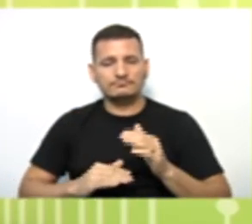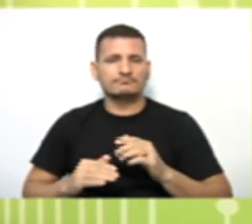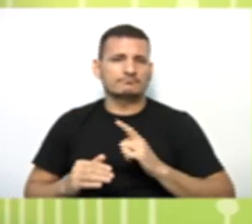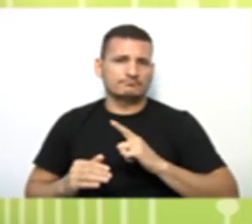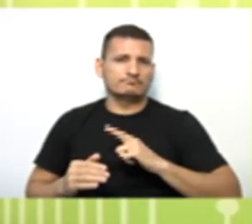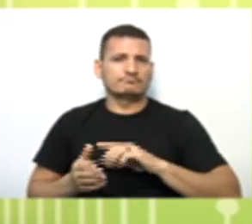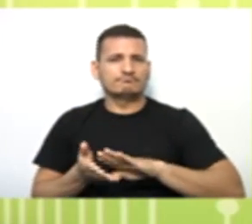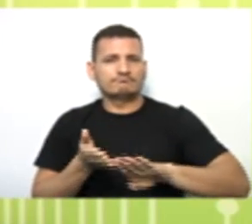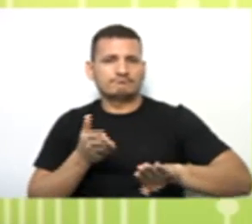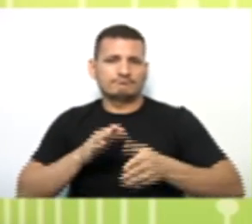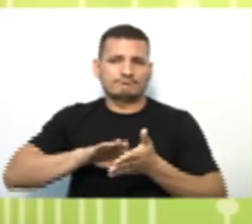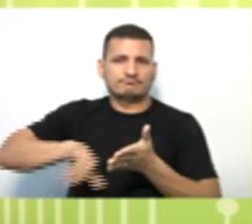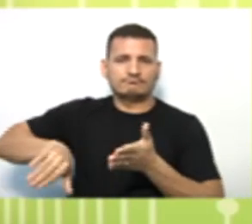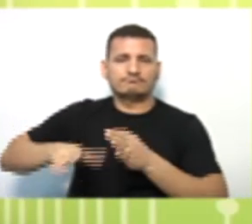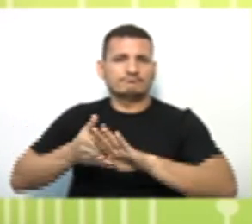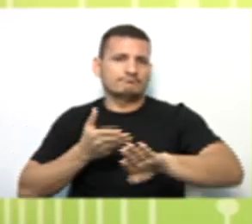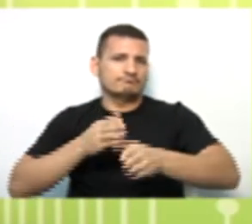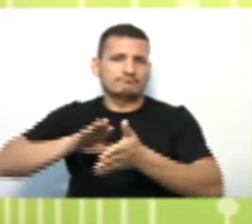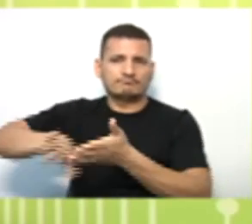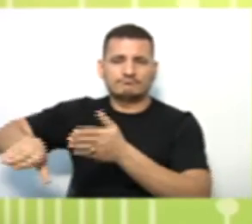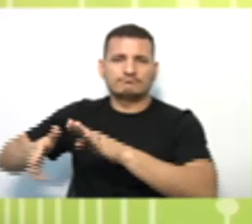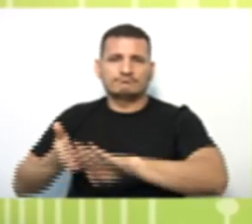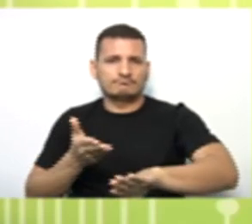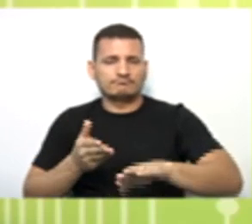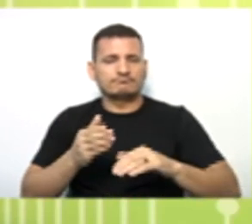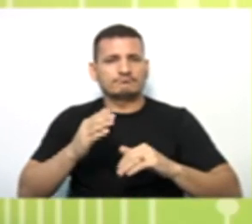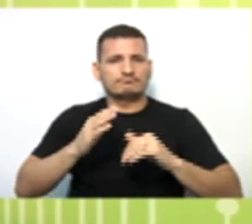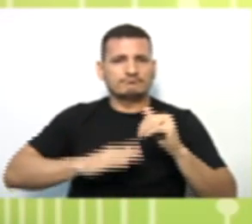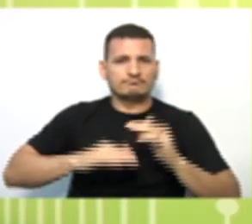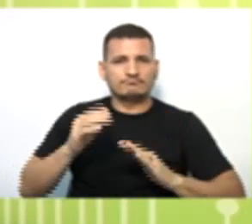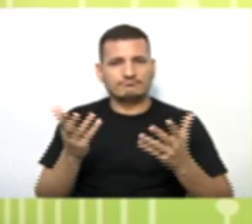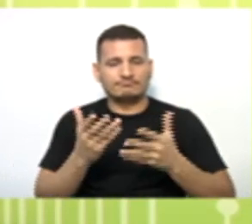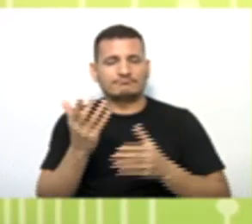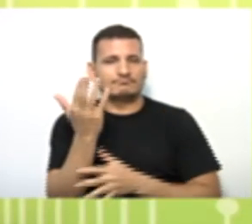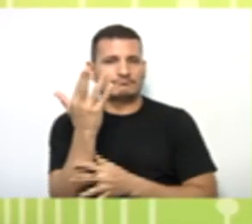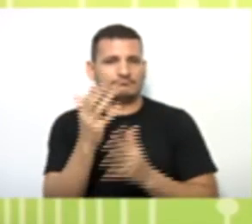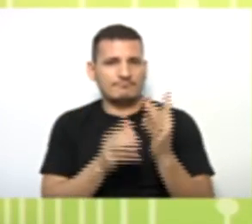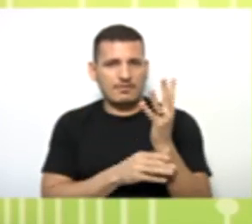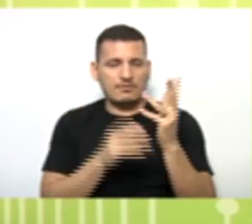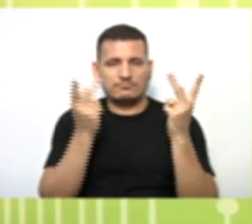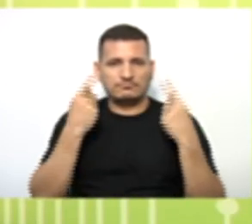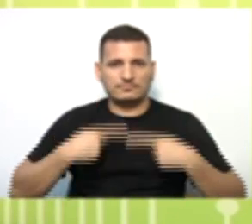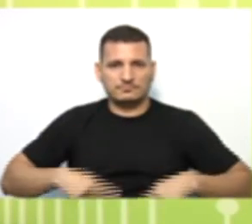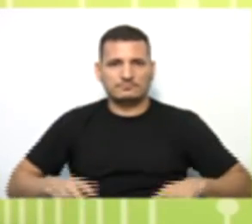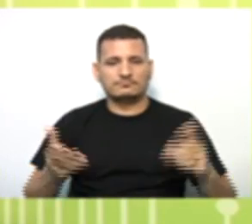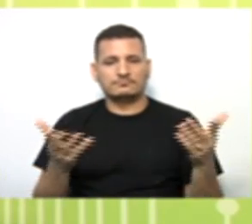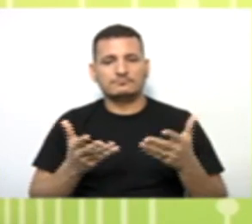meio afastadas, profissões que são exercidas por mãos humanas, tá?